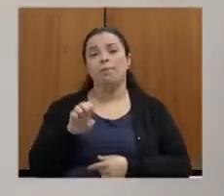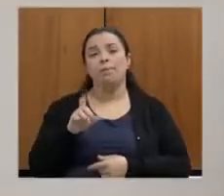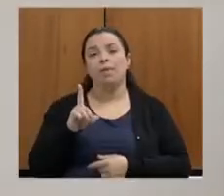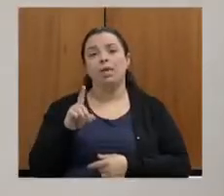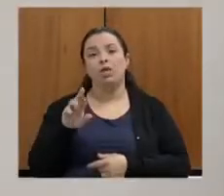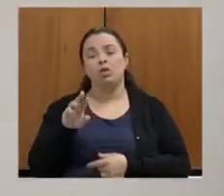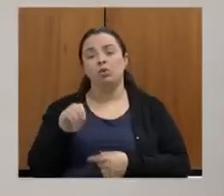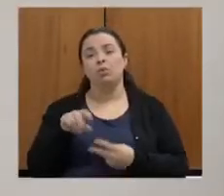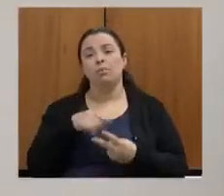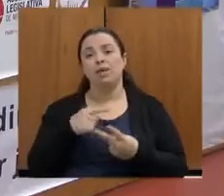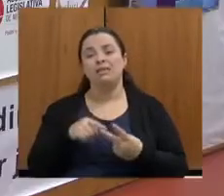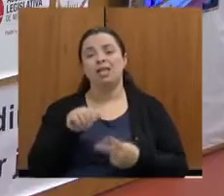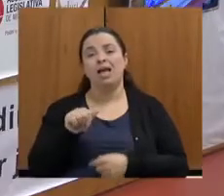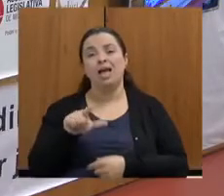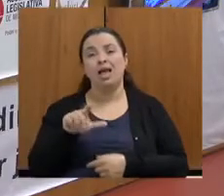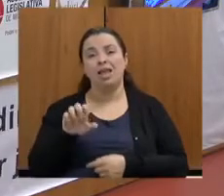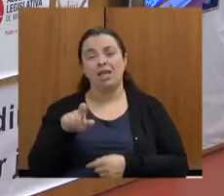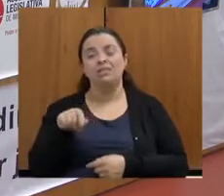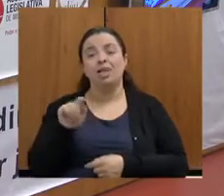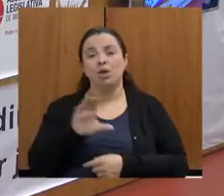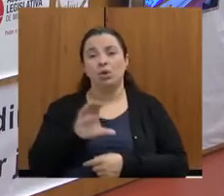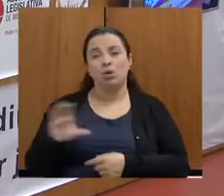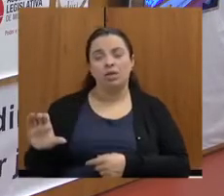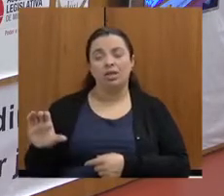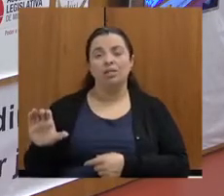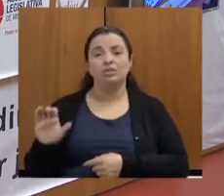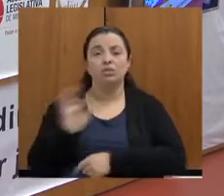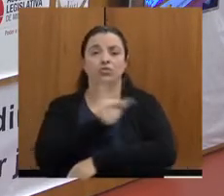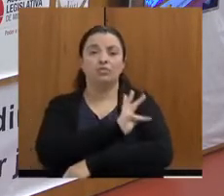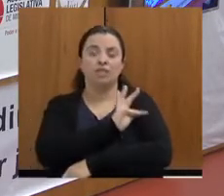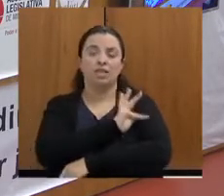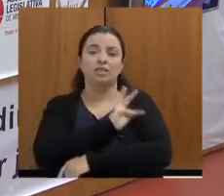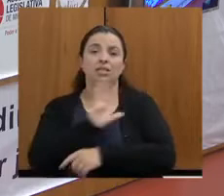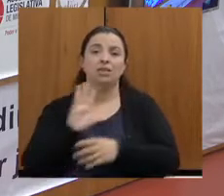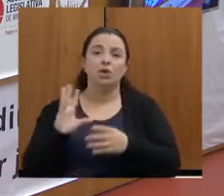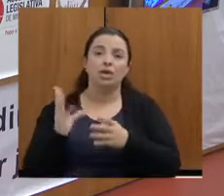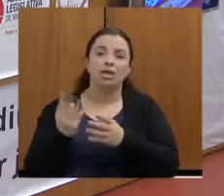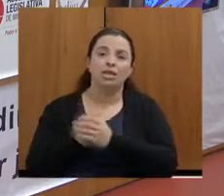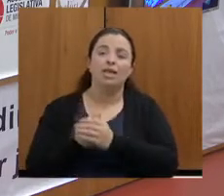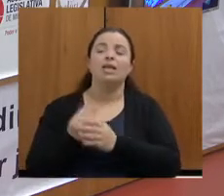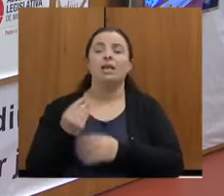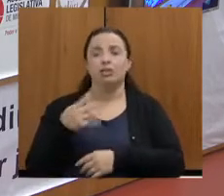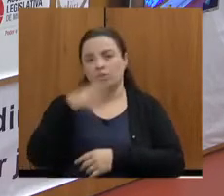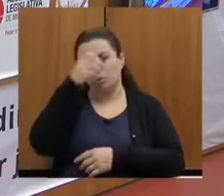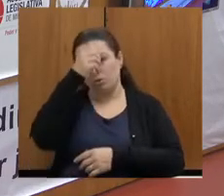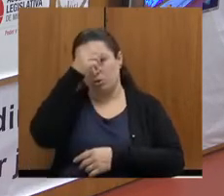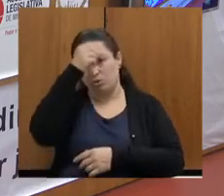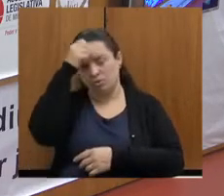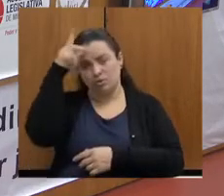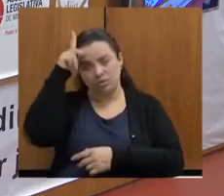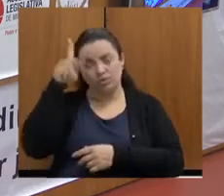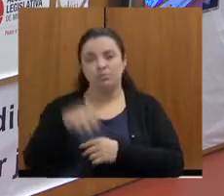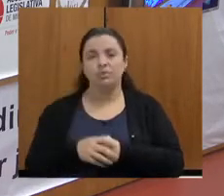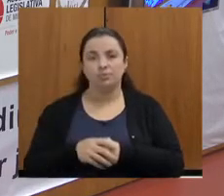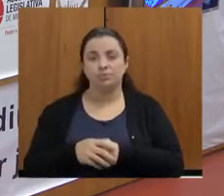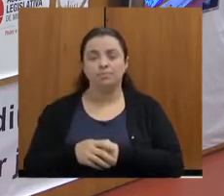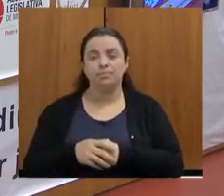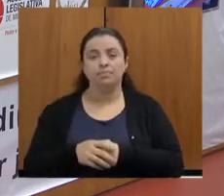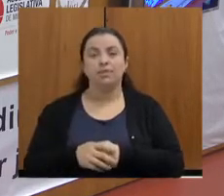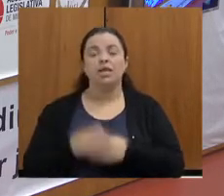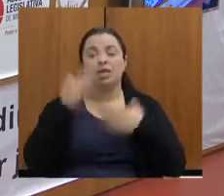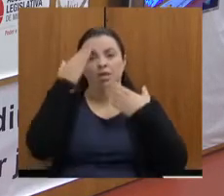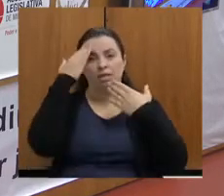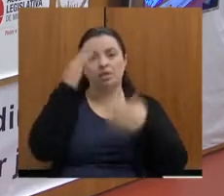que a coordenadora de fiscalização integrada dos a agradecer a nossa defensora